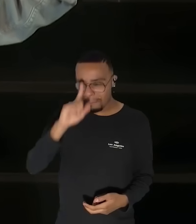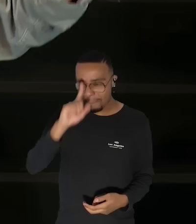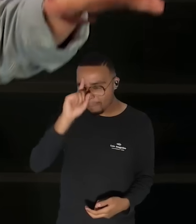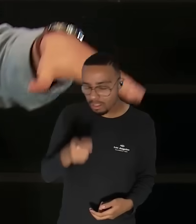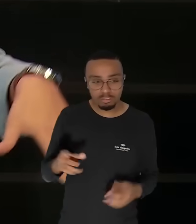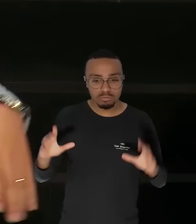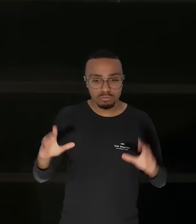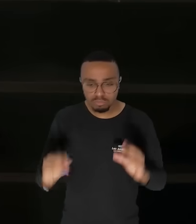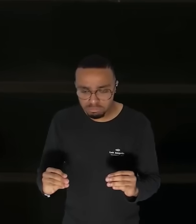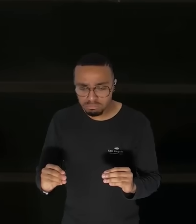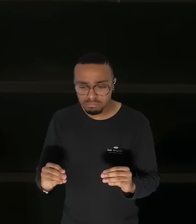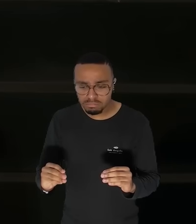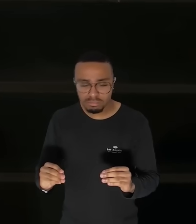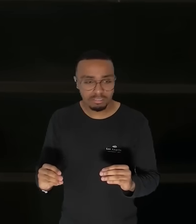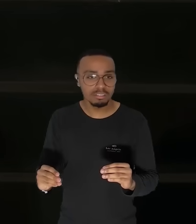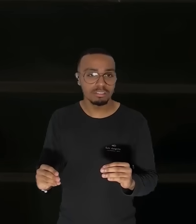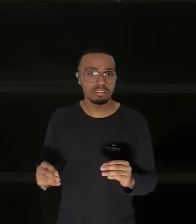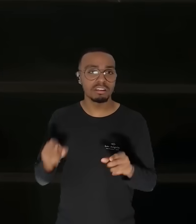a tempestade murchou.